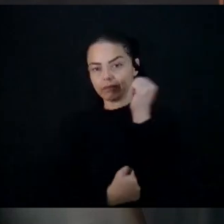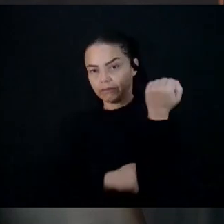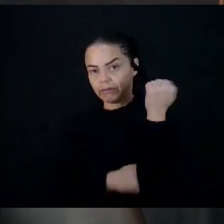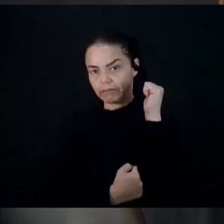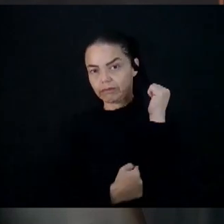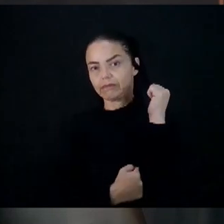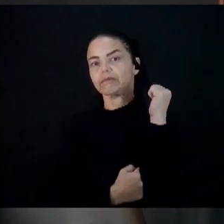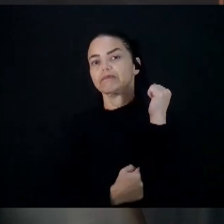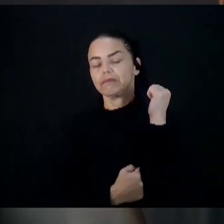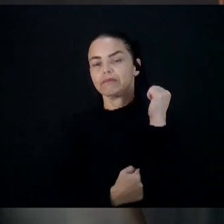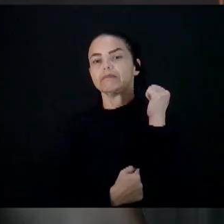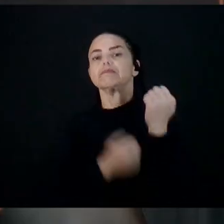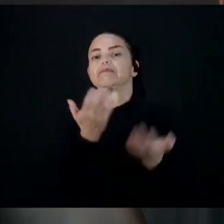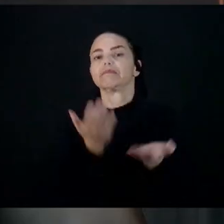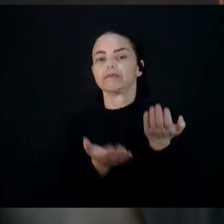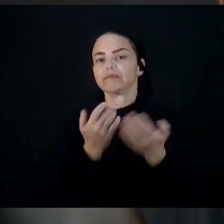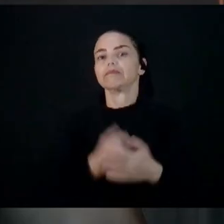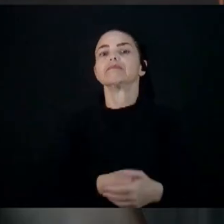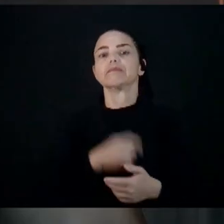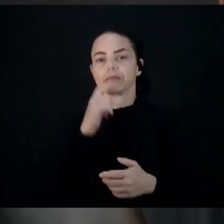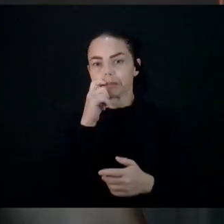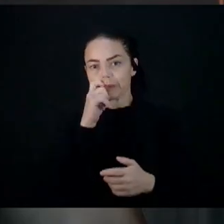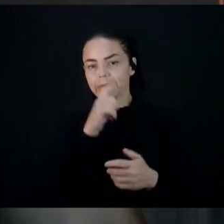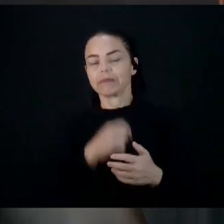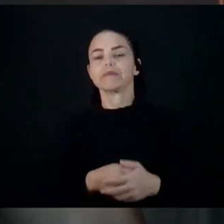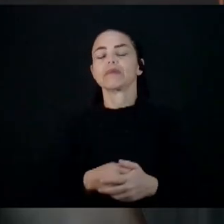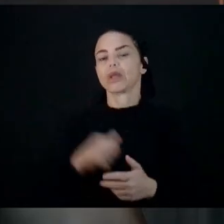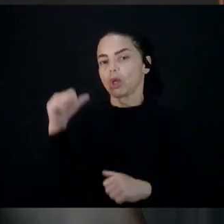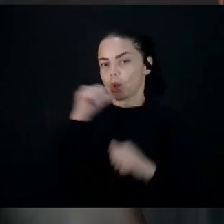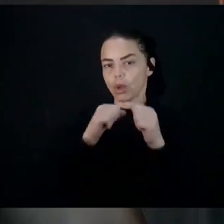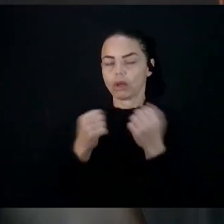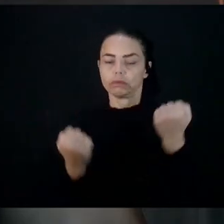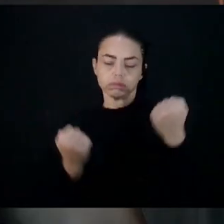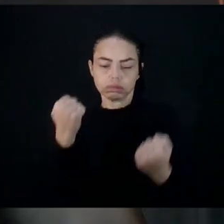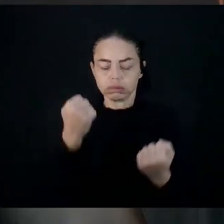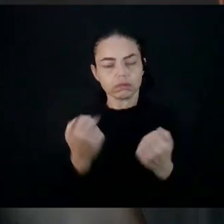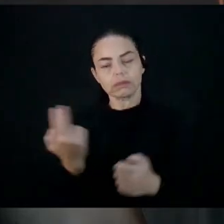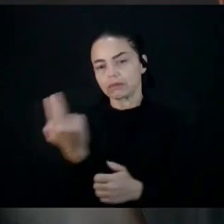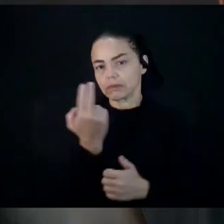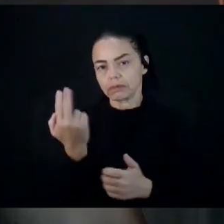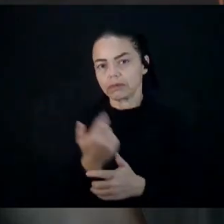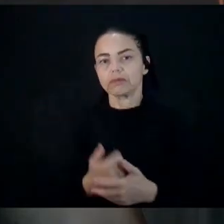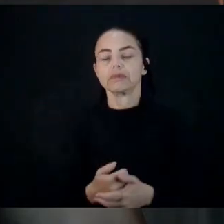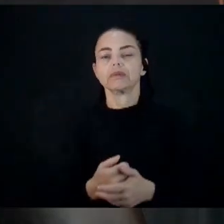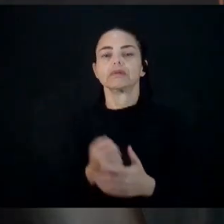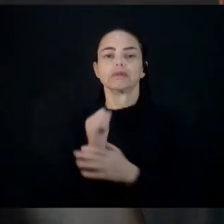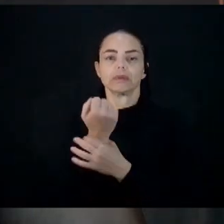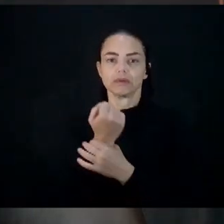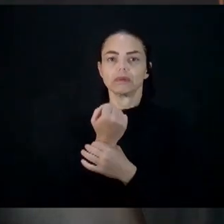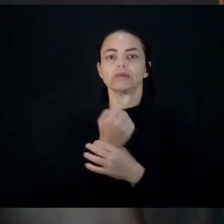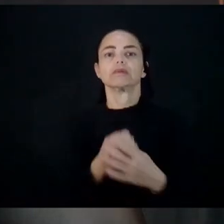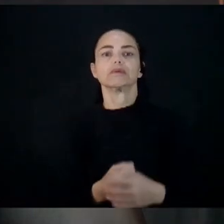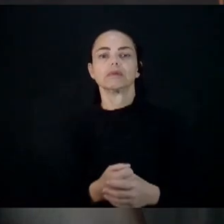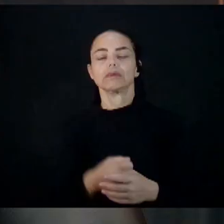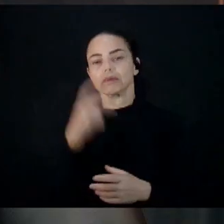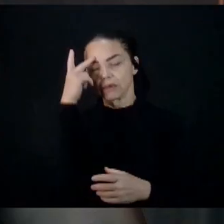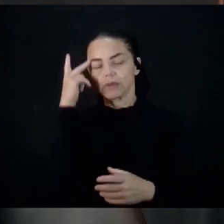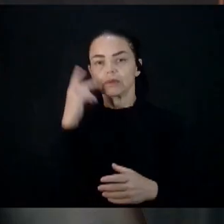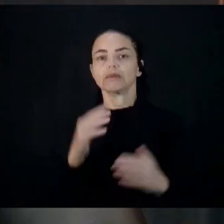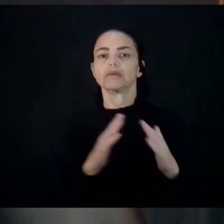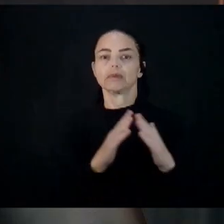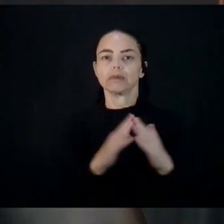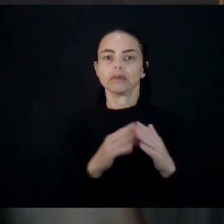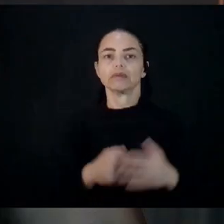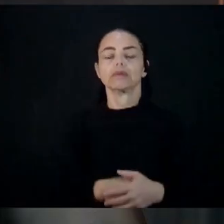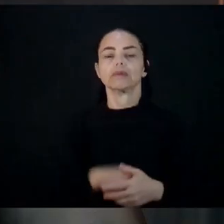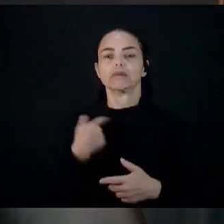mais prejudicado. Então, essa questão de beber e dirigir, quando eu falei, né, da dose segura, isso é pra pessoa que vai estar em casa, né? Se a pessoa